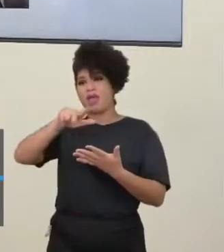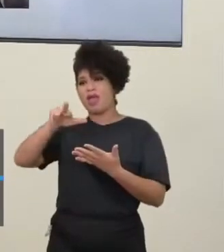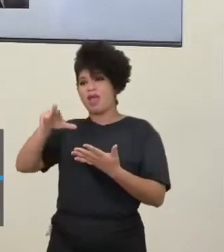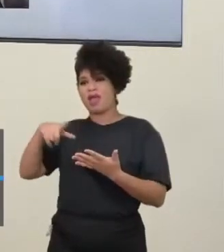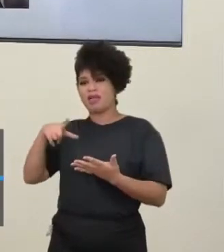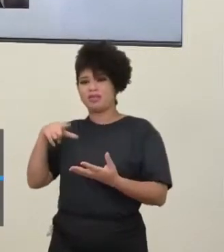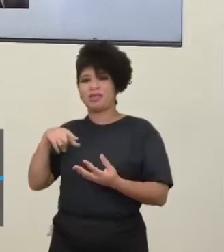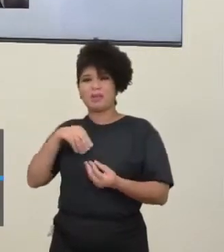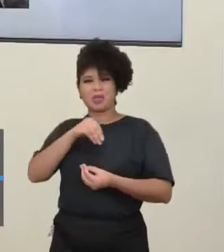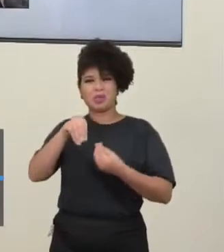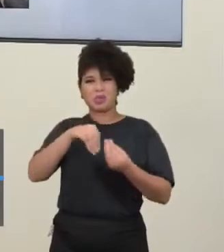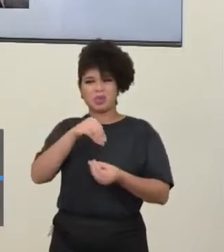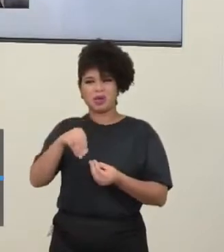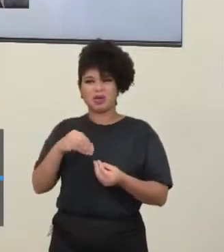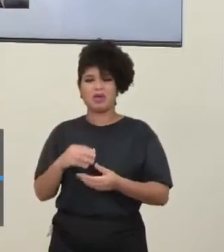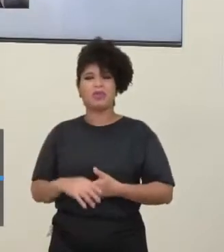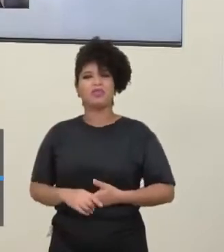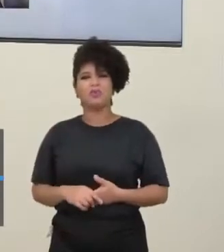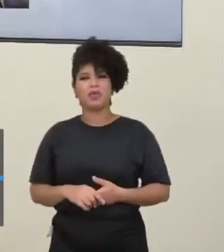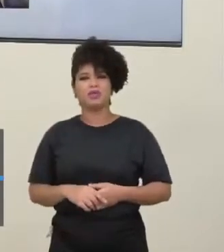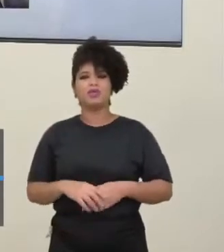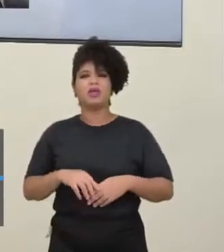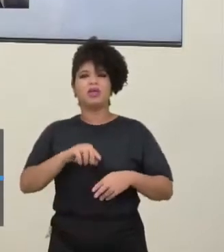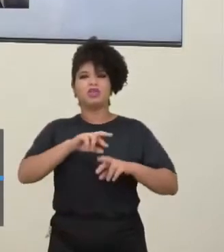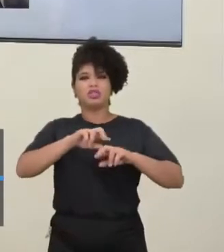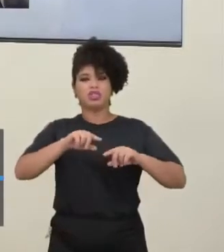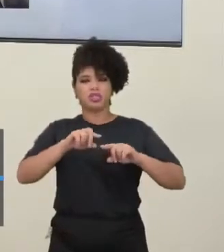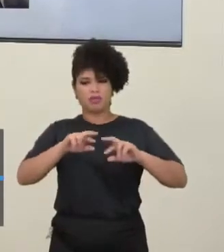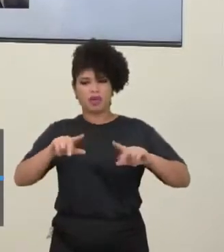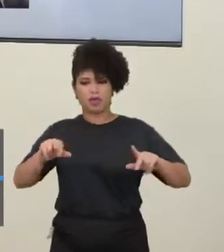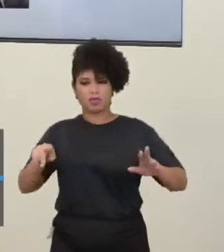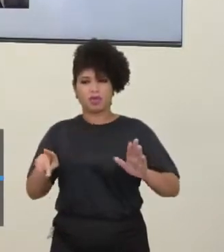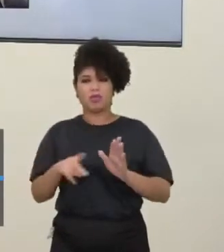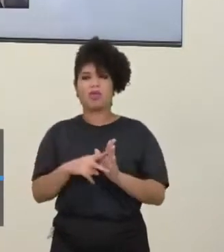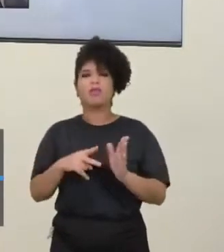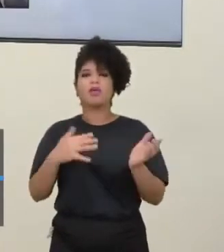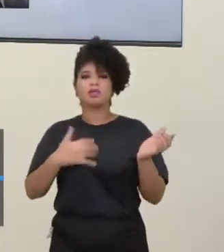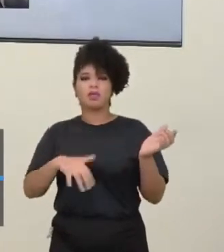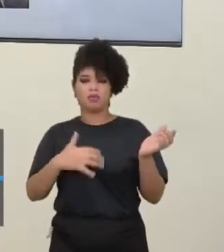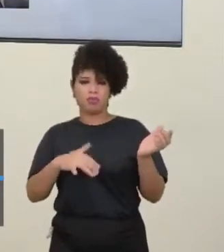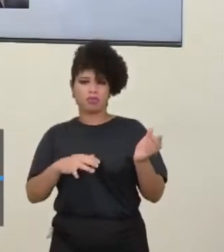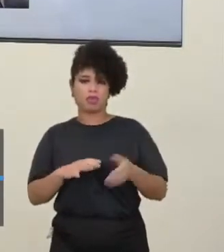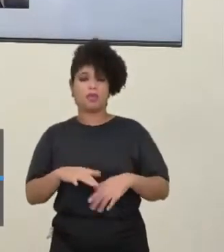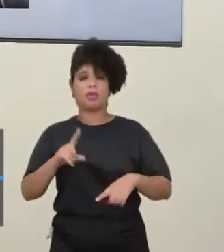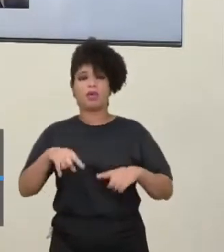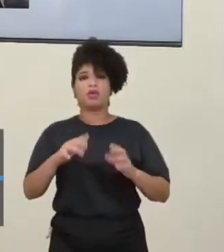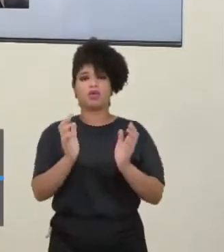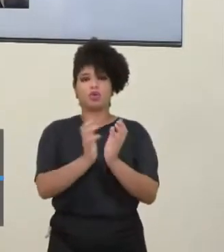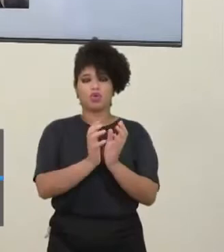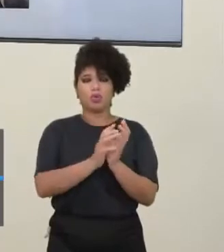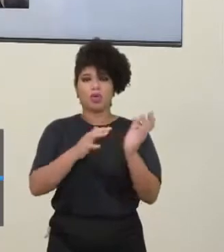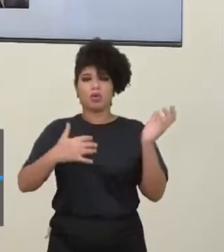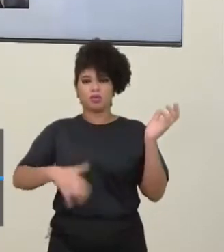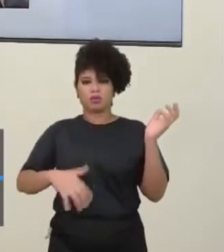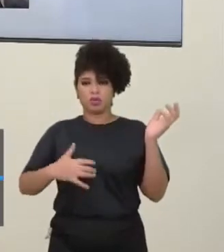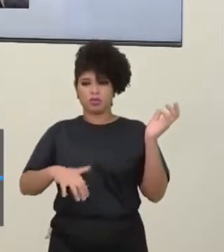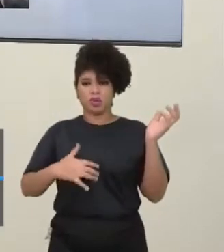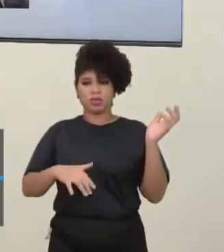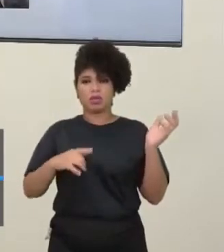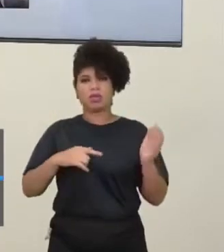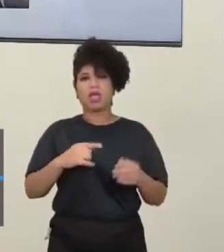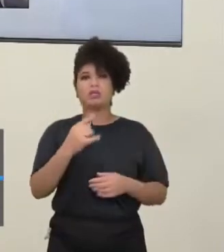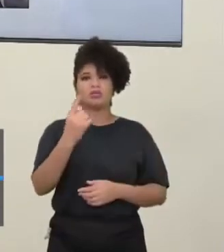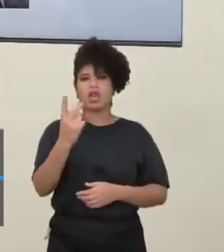tempo, né? Você tem uma banda, por exemplo, que a banda oficialmente são só 3 ou 4,